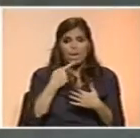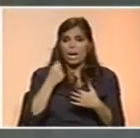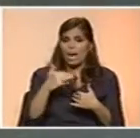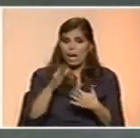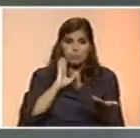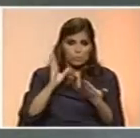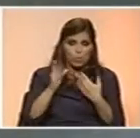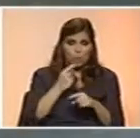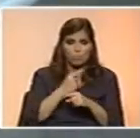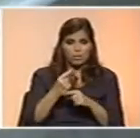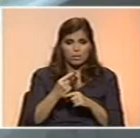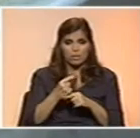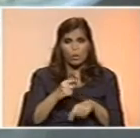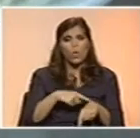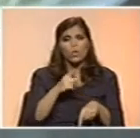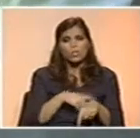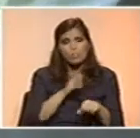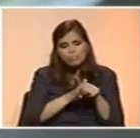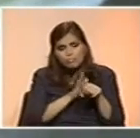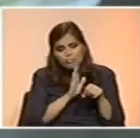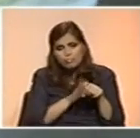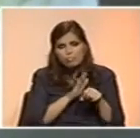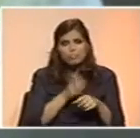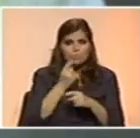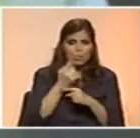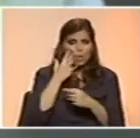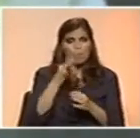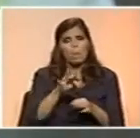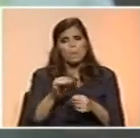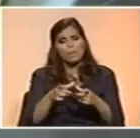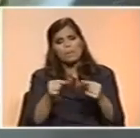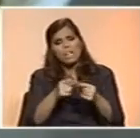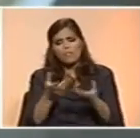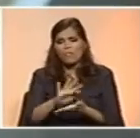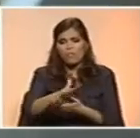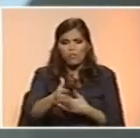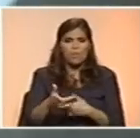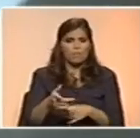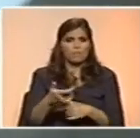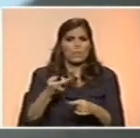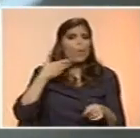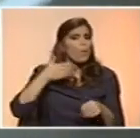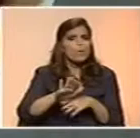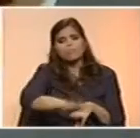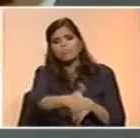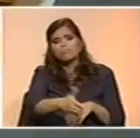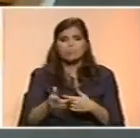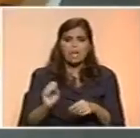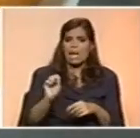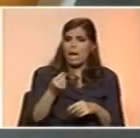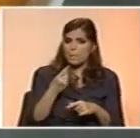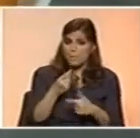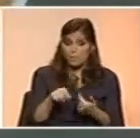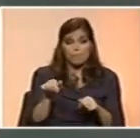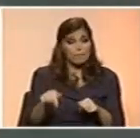pessoal o tempo dos cortes, enquanto que num restaurante normal, frito uma batata, o bife passa de um lado e do outro, é tudo muito